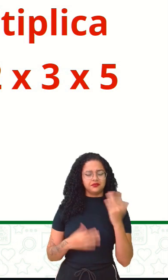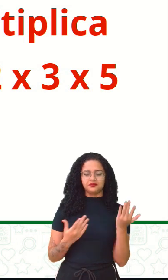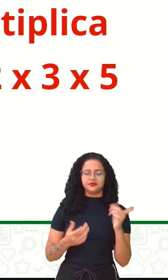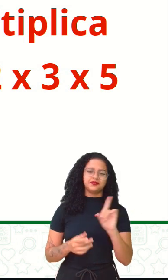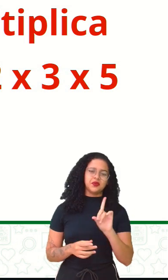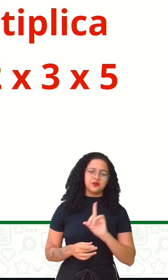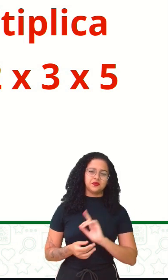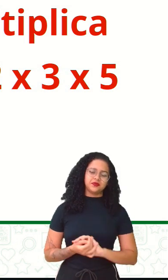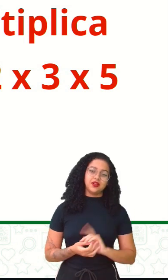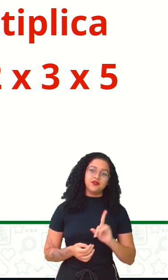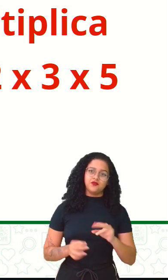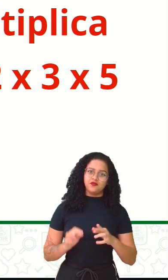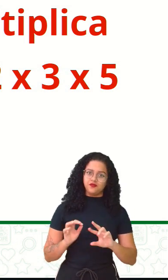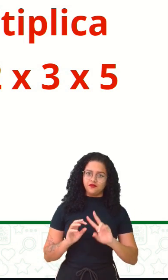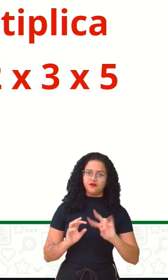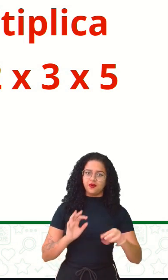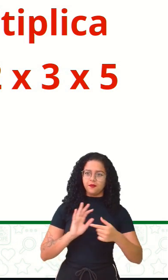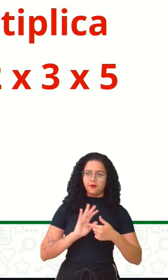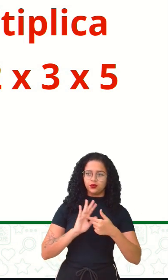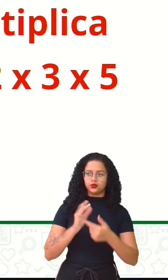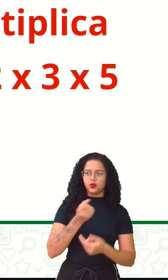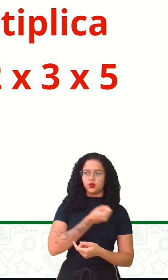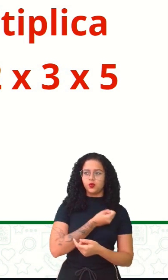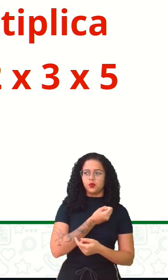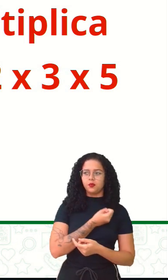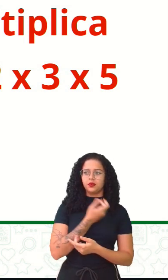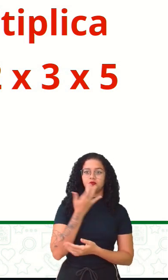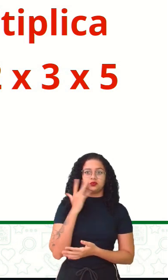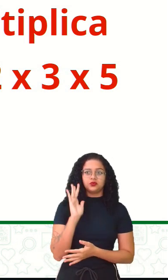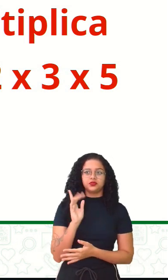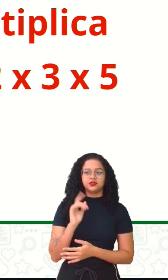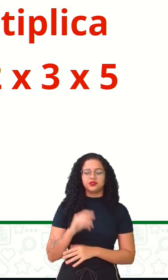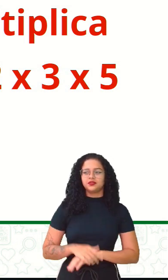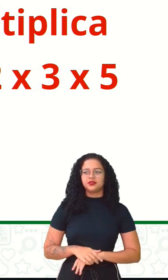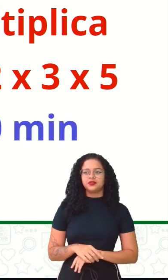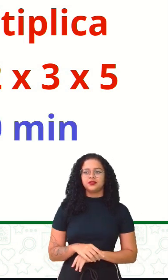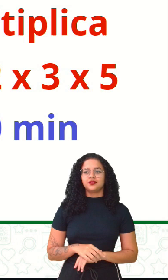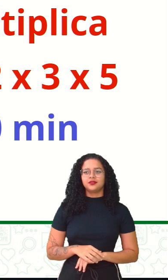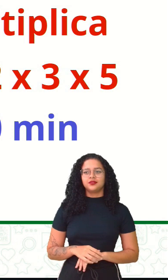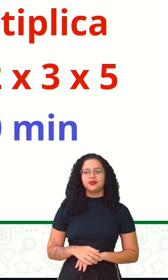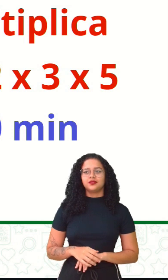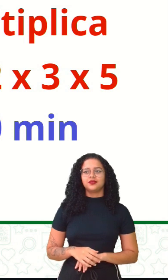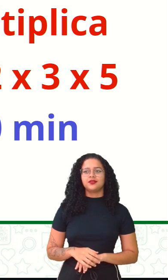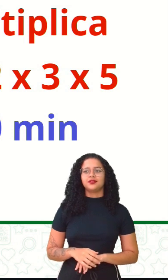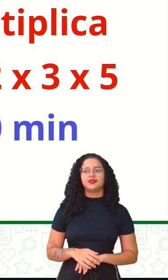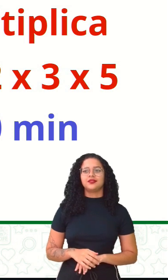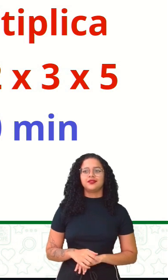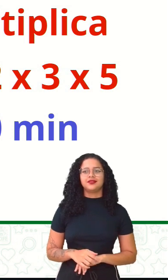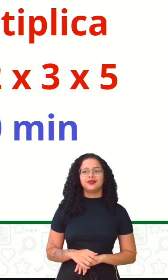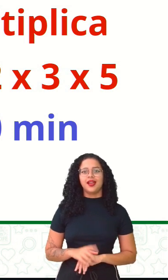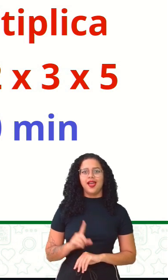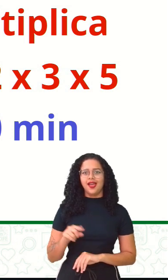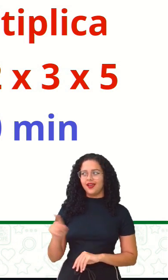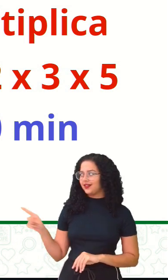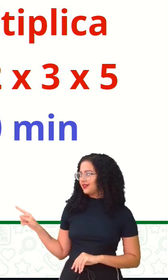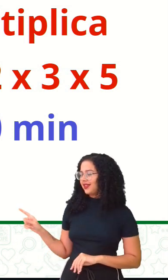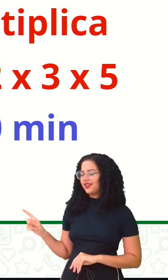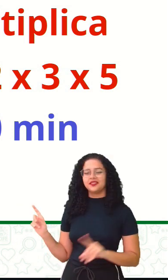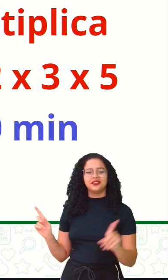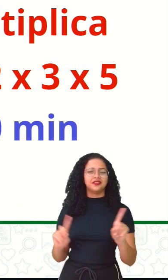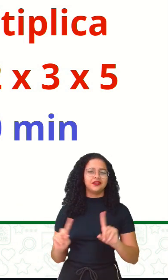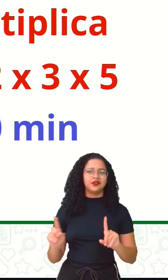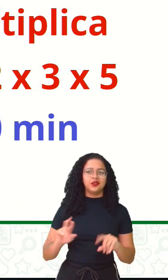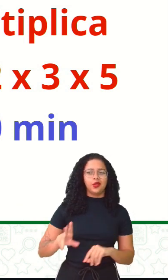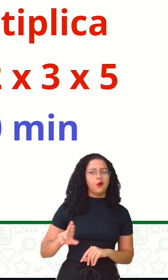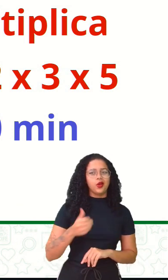Não. Vai aparecer na tela de vocês aí um número, uma opção. Será que essa daqui vai aparecer? Não, né? Lógico que não, que eu disse que era 60 minutos, não é